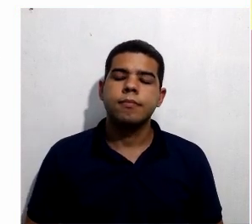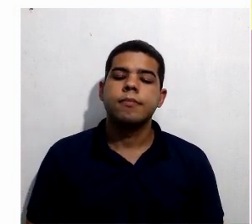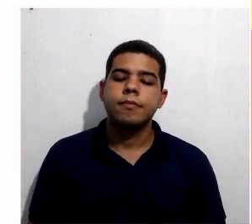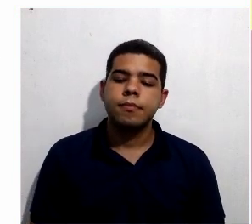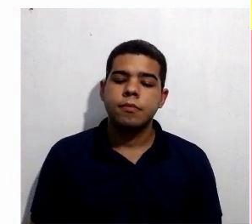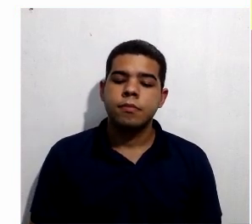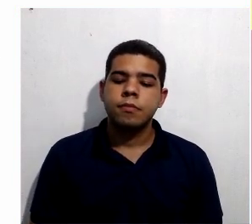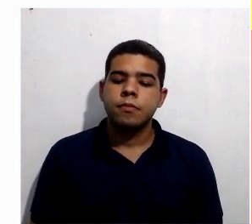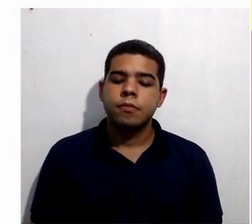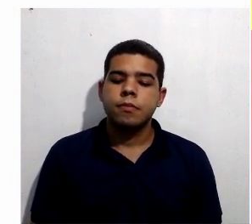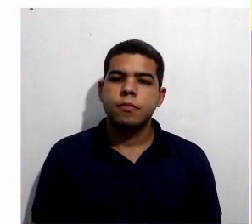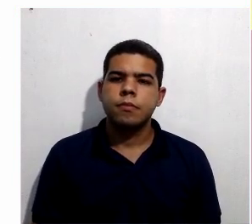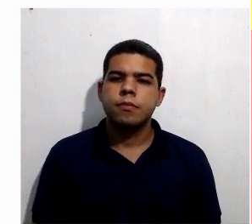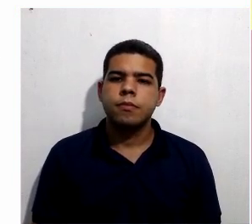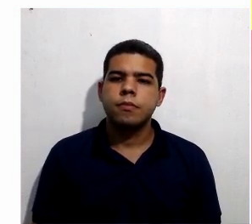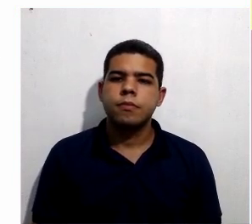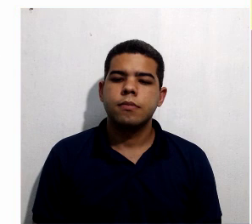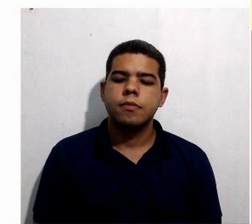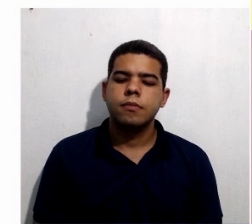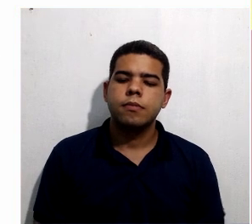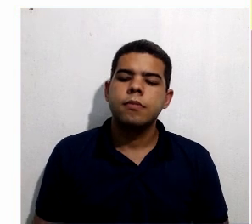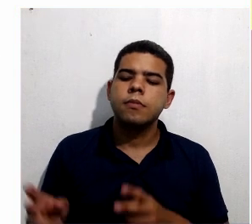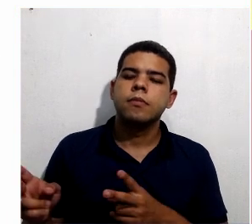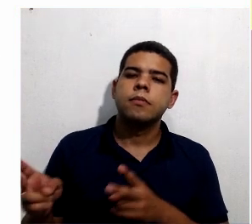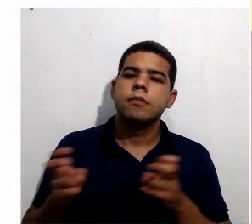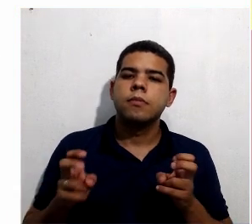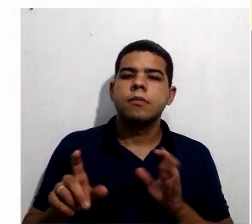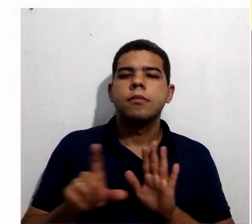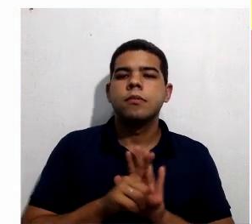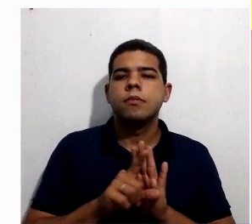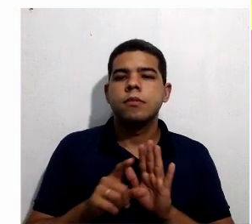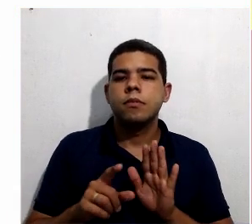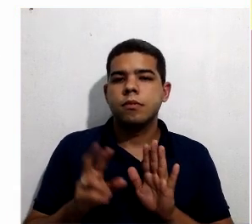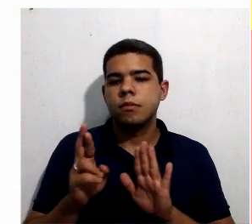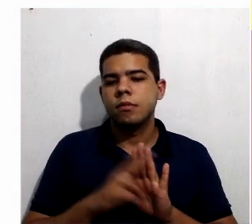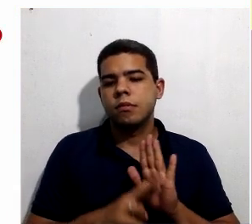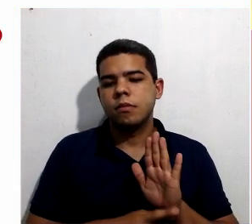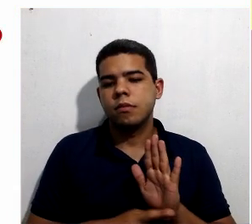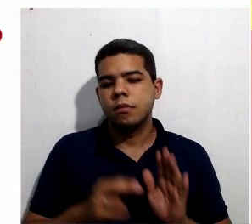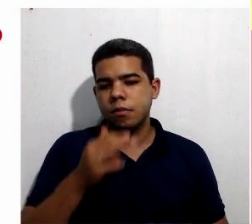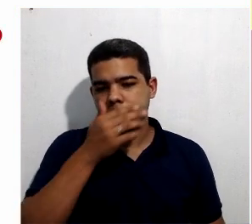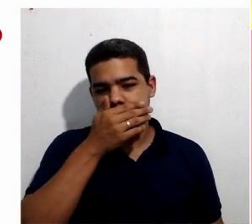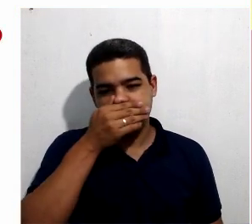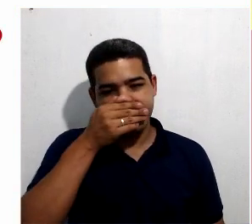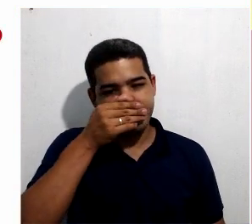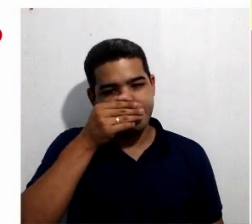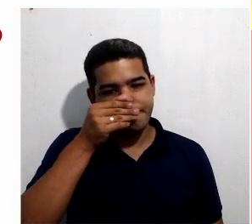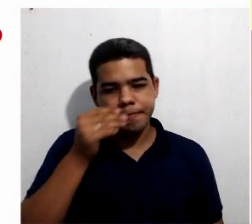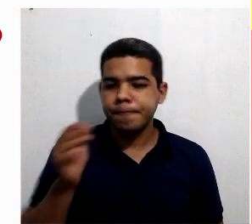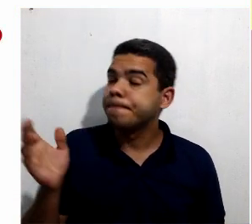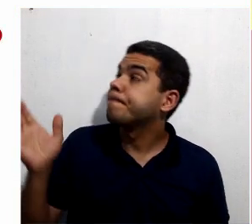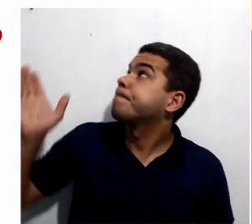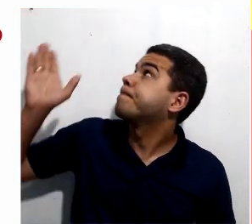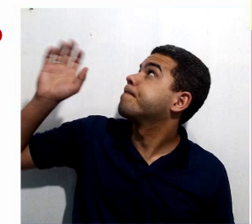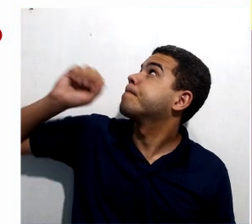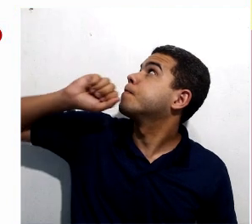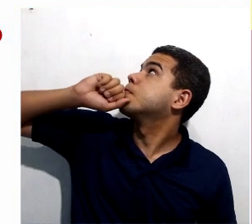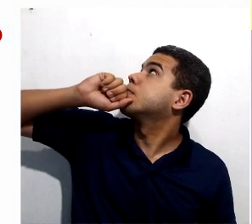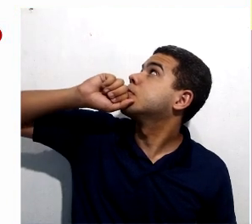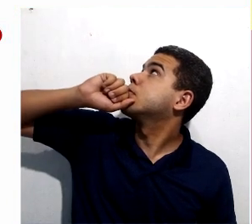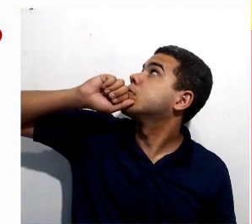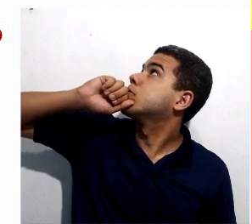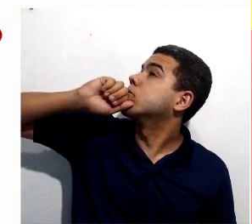também dessa forma. Ok? Vamos observar agora a lei de formação. Essa lei de formação aqui,